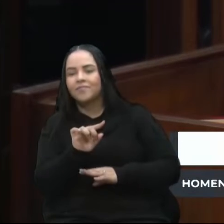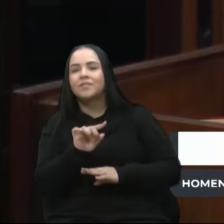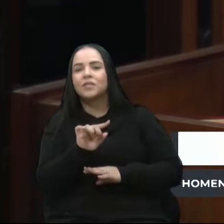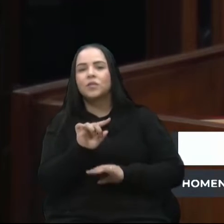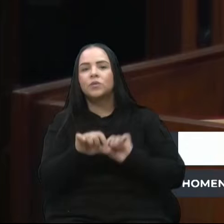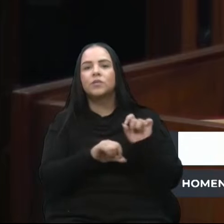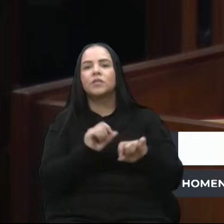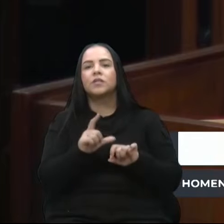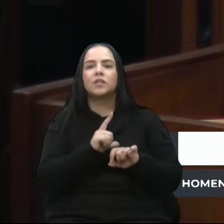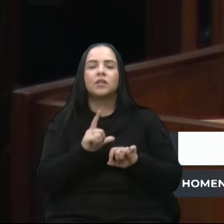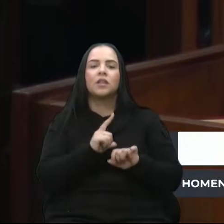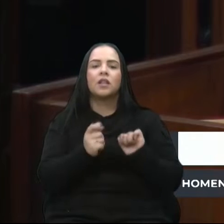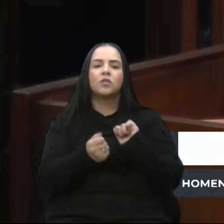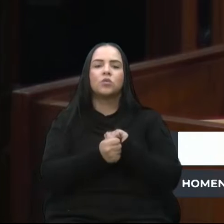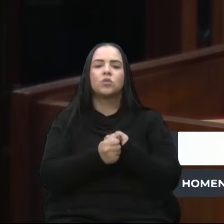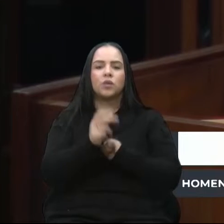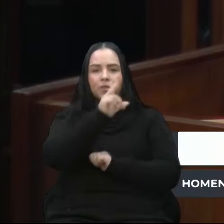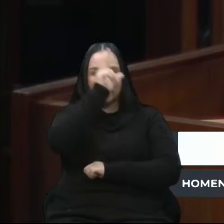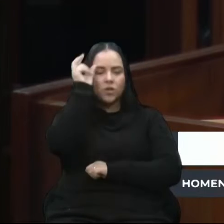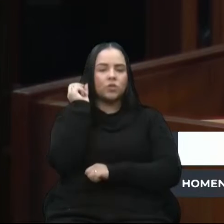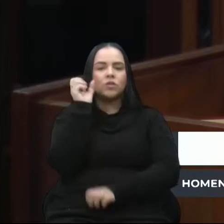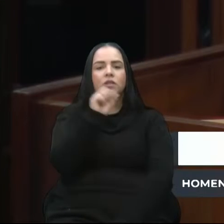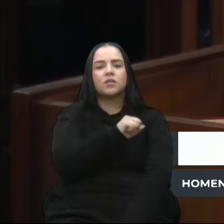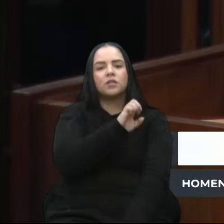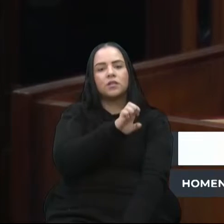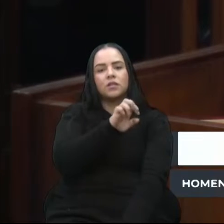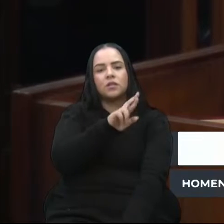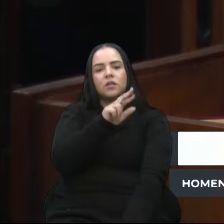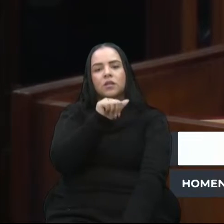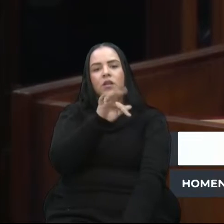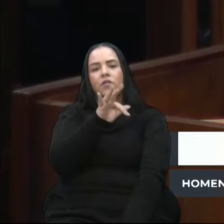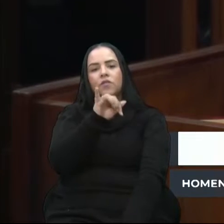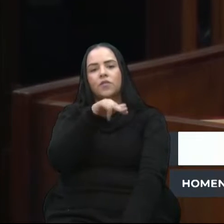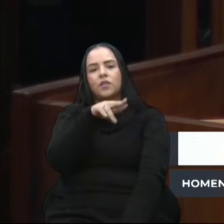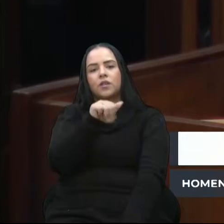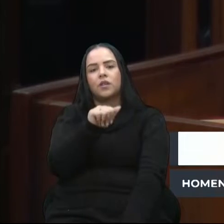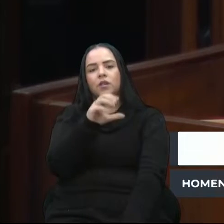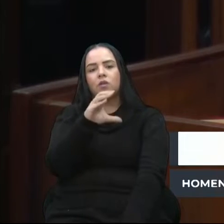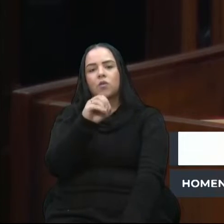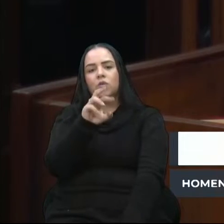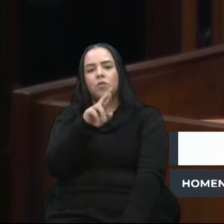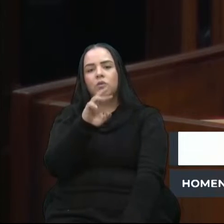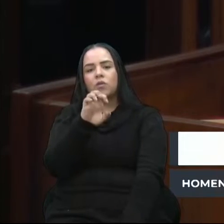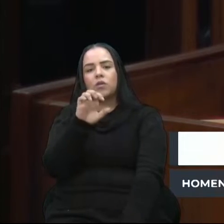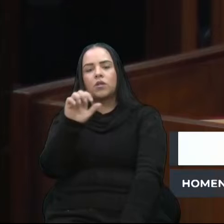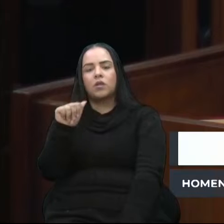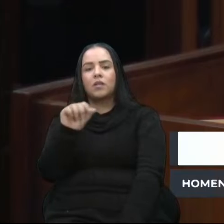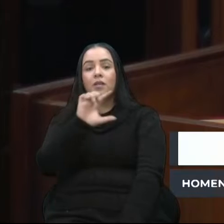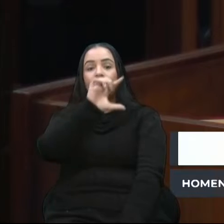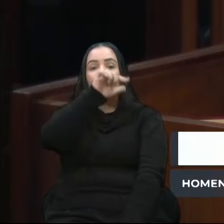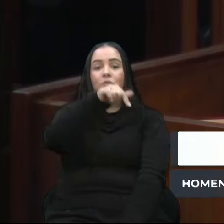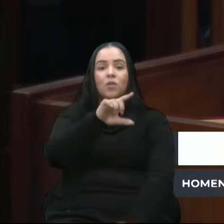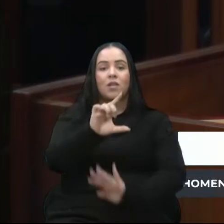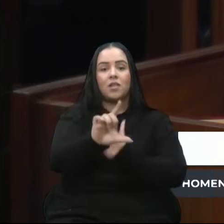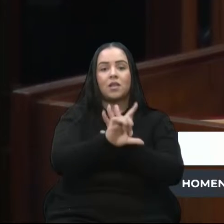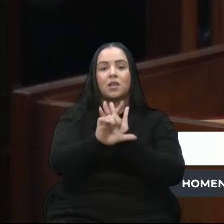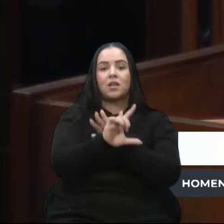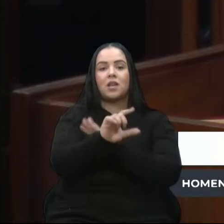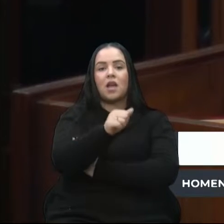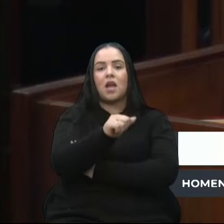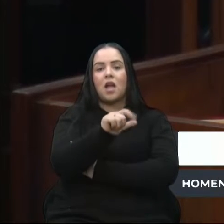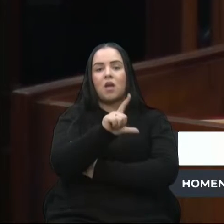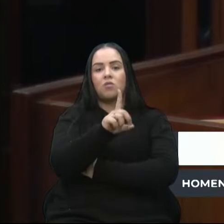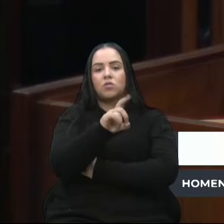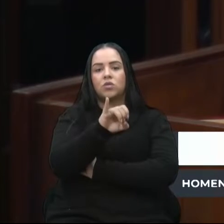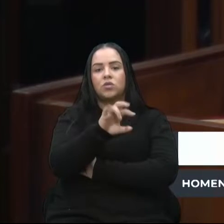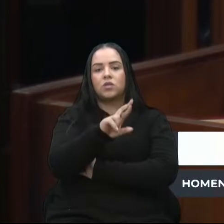Prefeitura Serafina Corrêa, e depois, com a Lei Aldir Blanc, foram feitos 4.200 cópias, e que hoje estão sendo